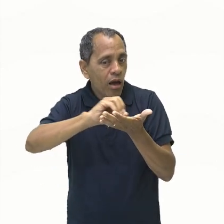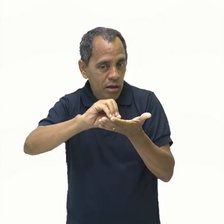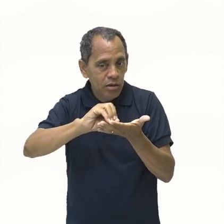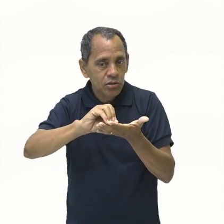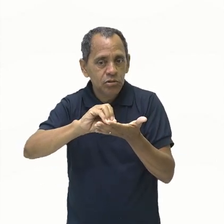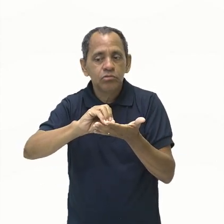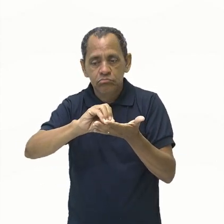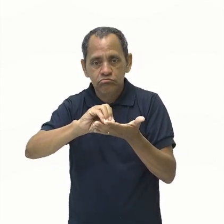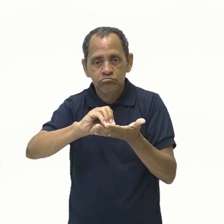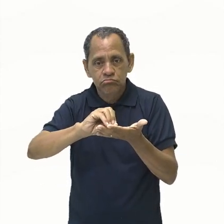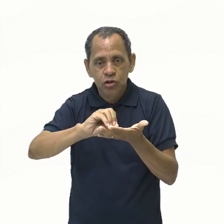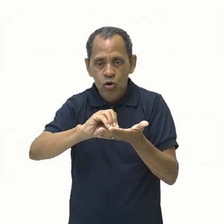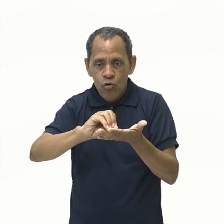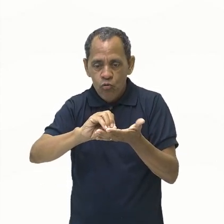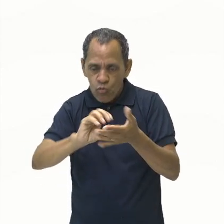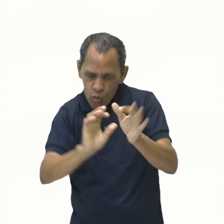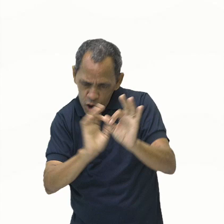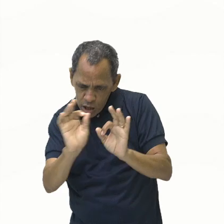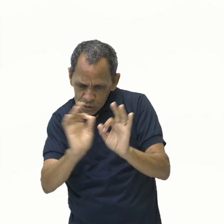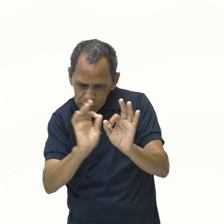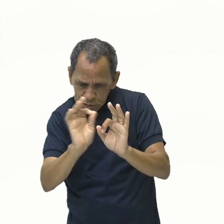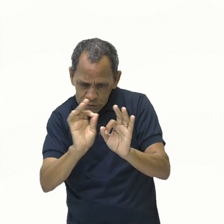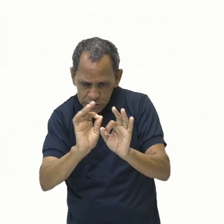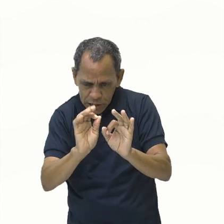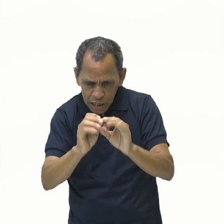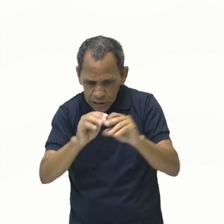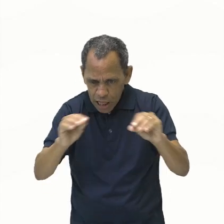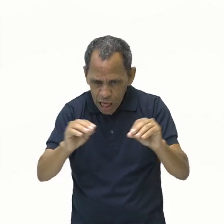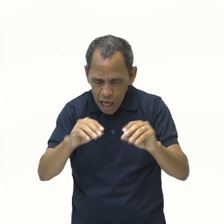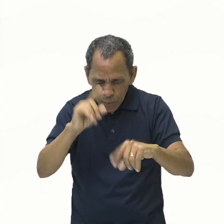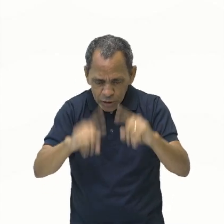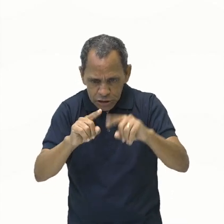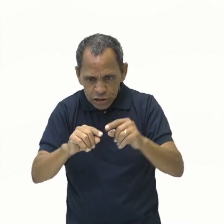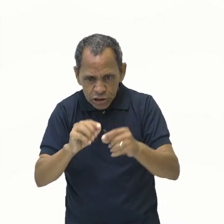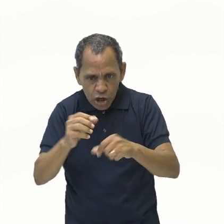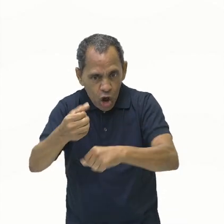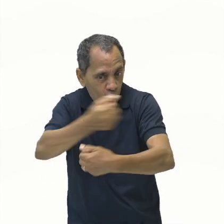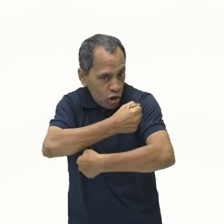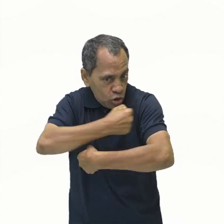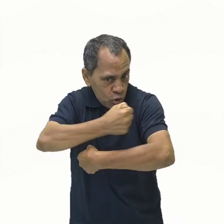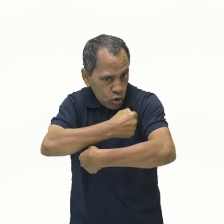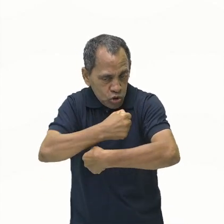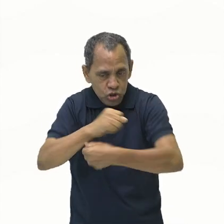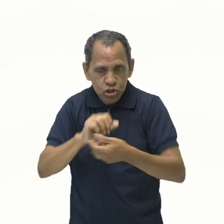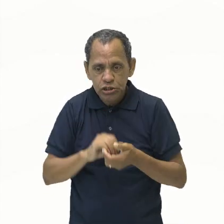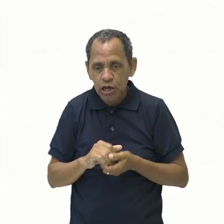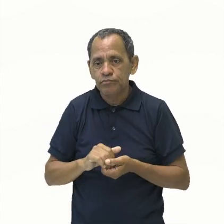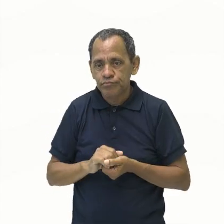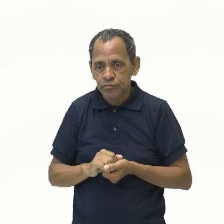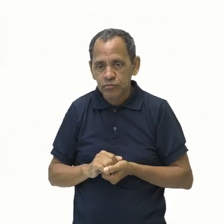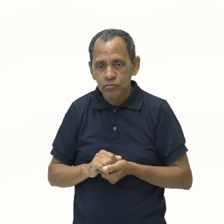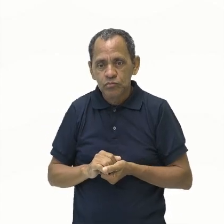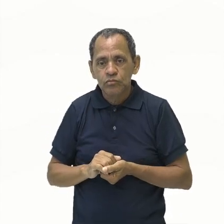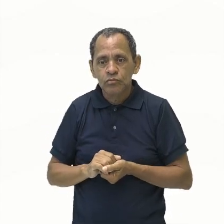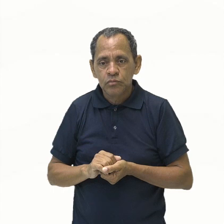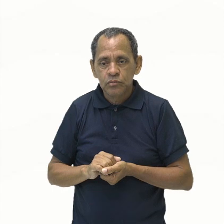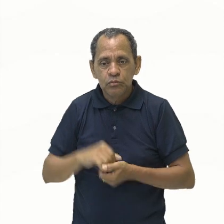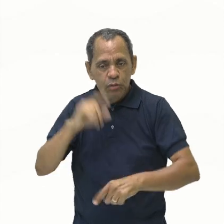partir dos resíduos orgânicos. Resíduos de cozinha, restos de plantas, que os converte